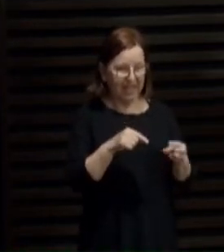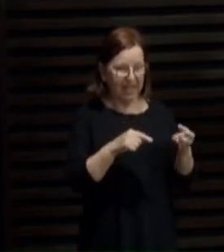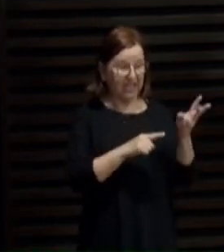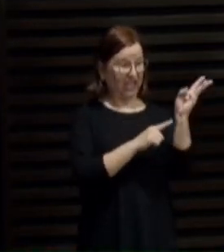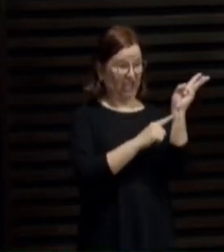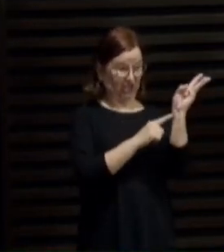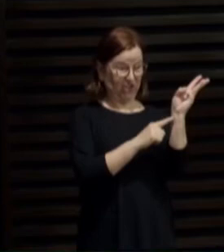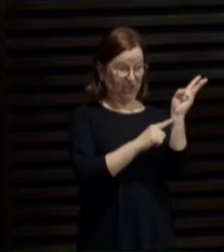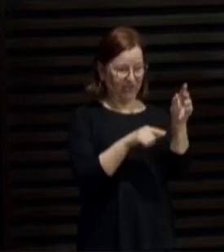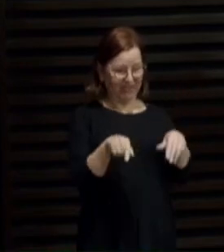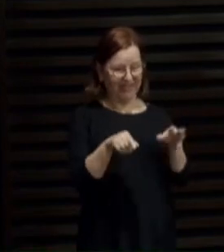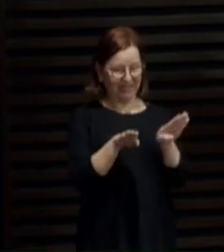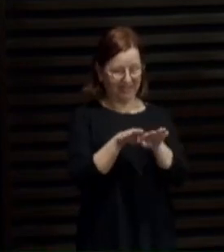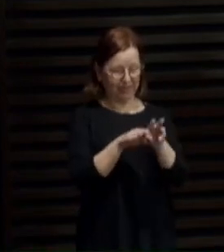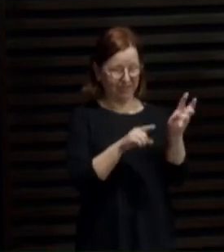aqui é joio.